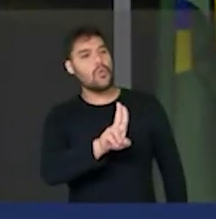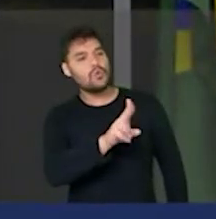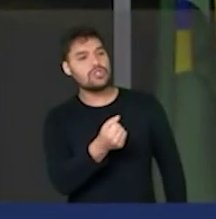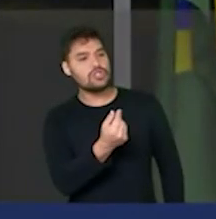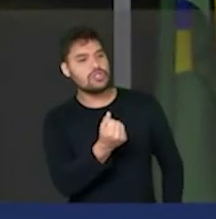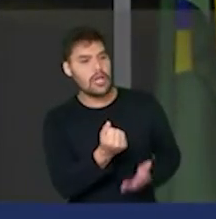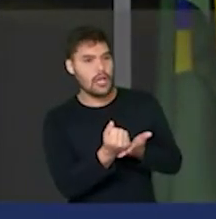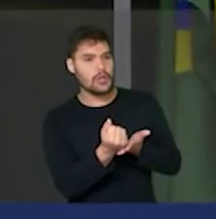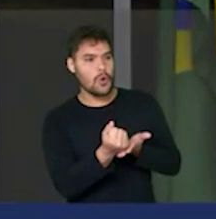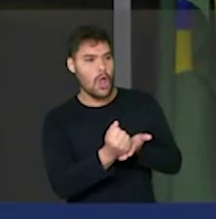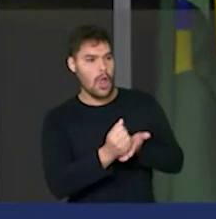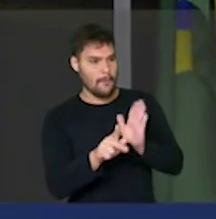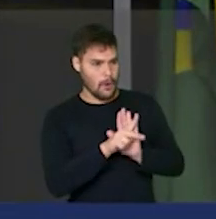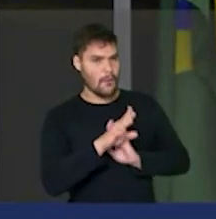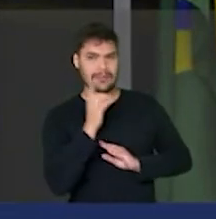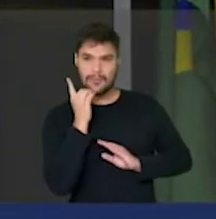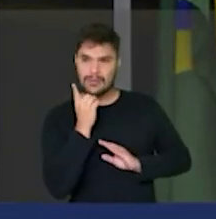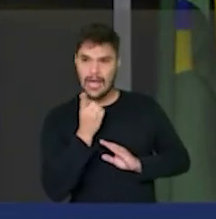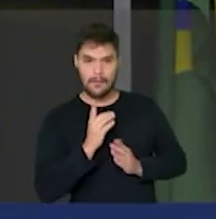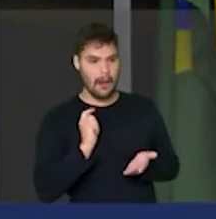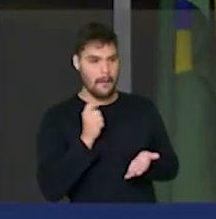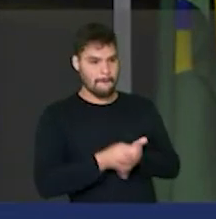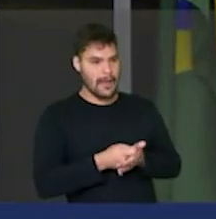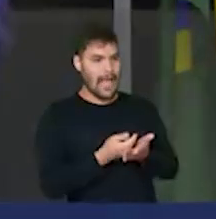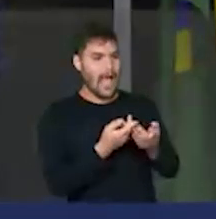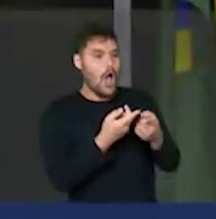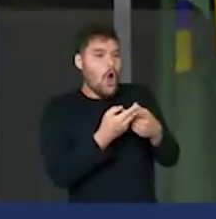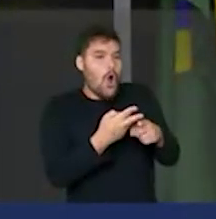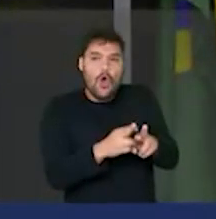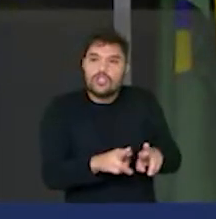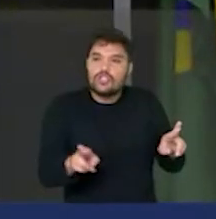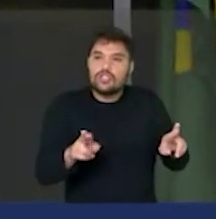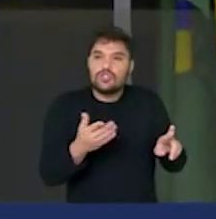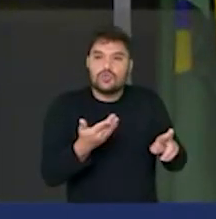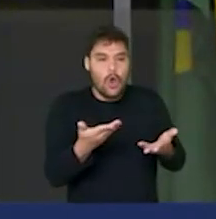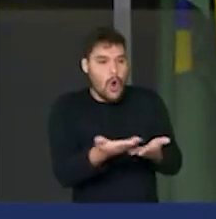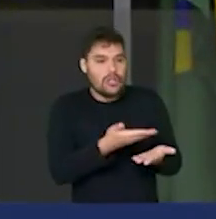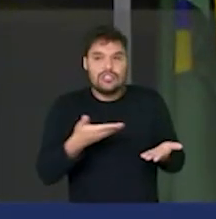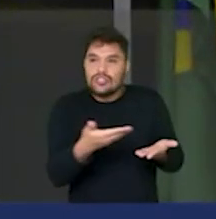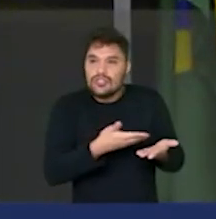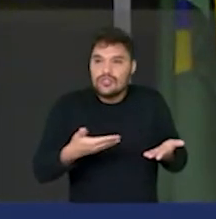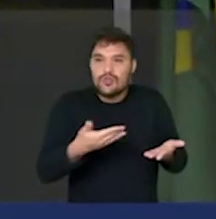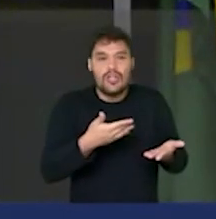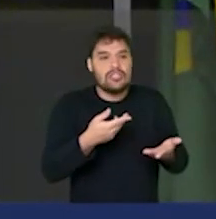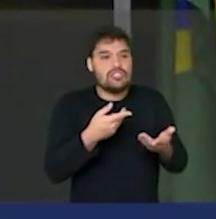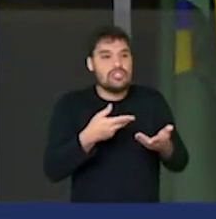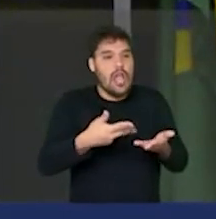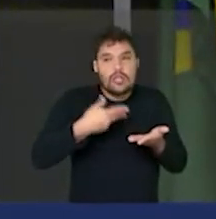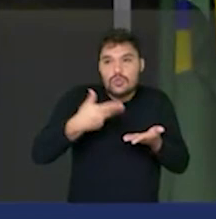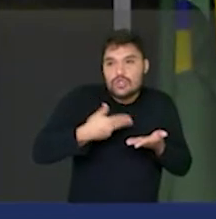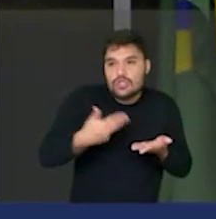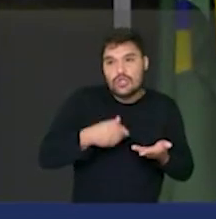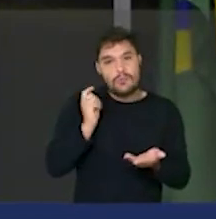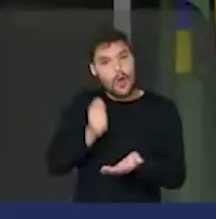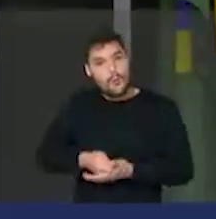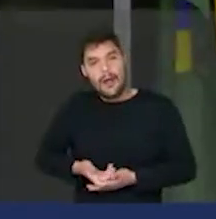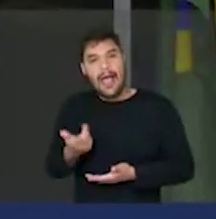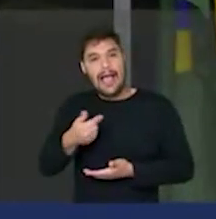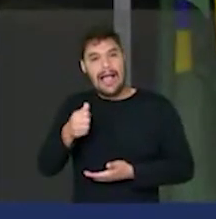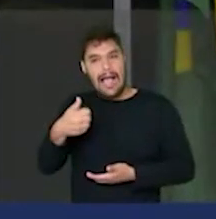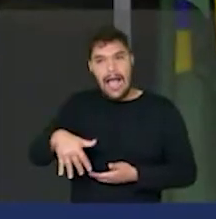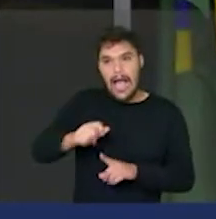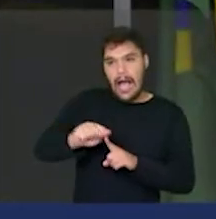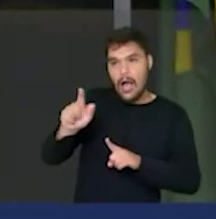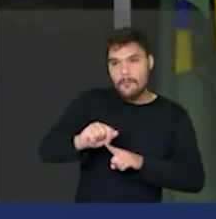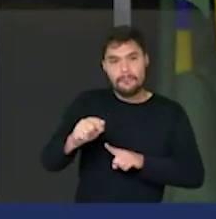cota parlamentar para comprar rodízio de sushi, para ir em churrascaria, para alugar carros muito caros, para ter equipes